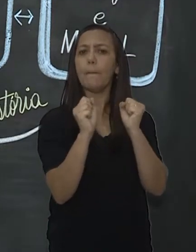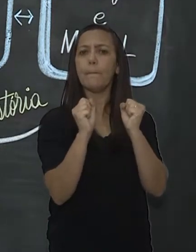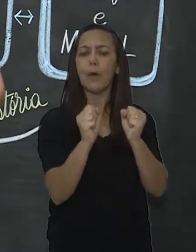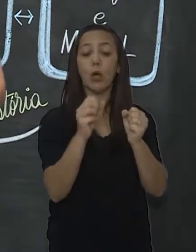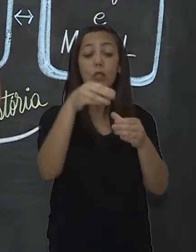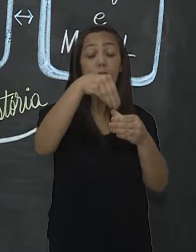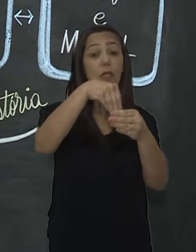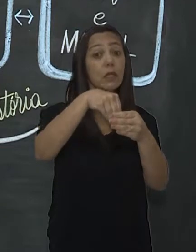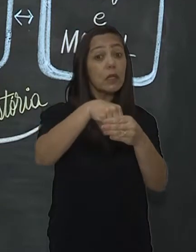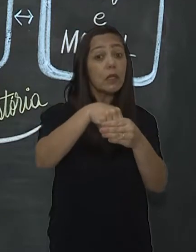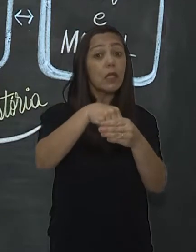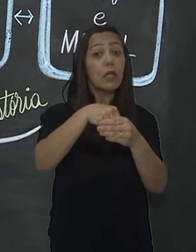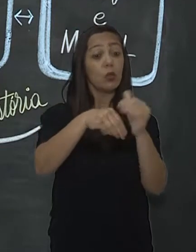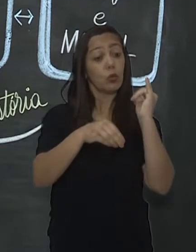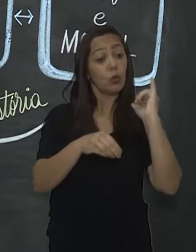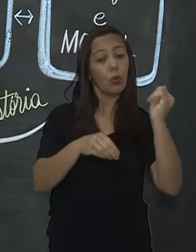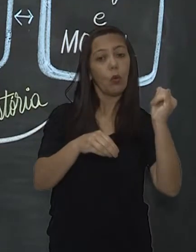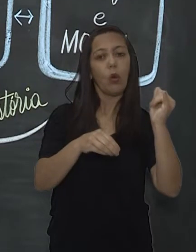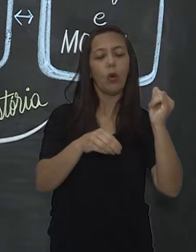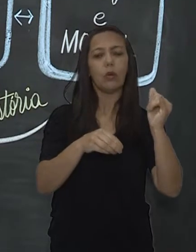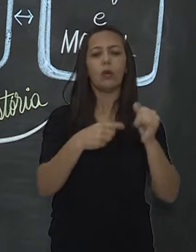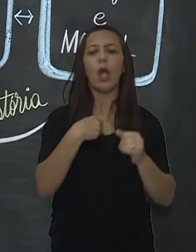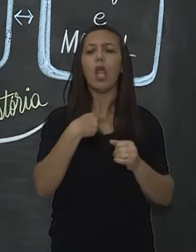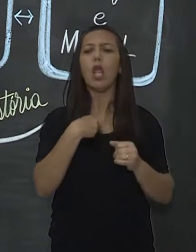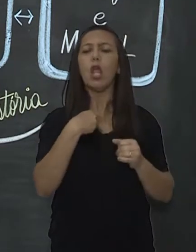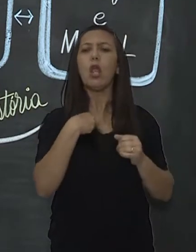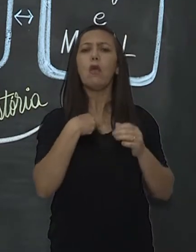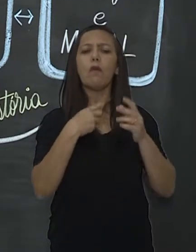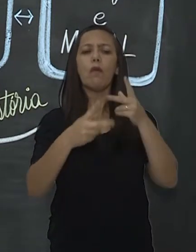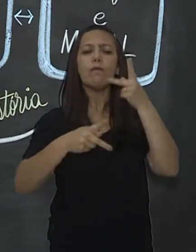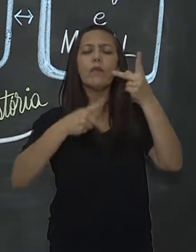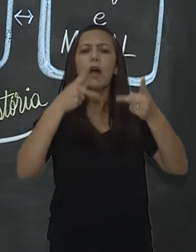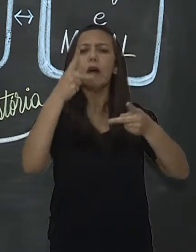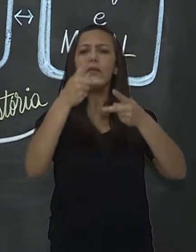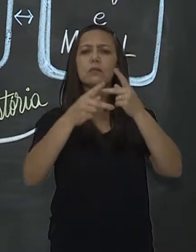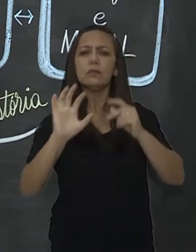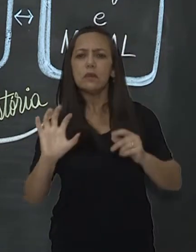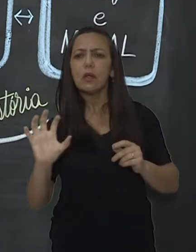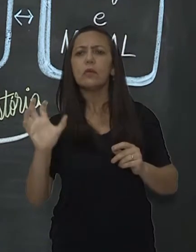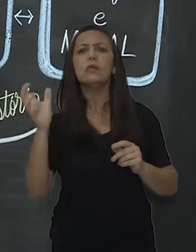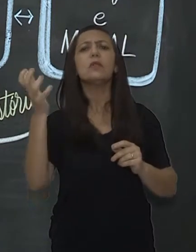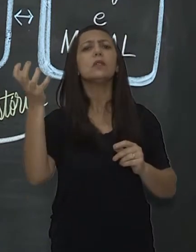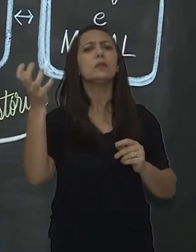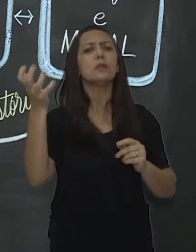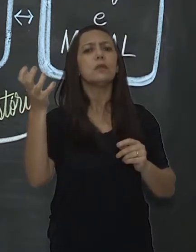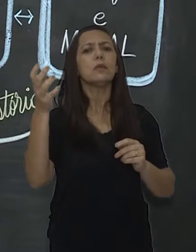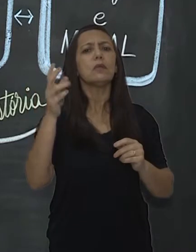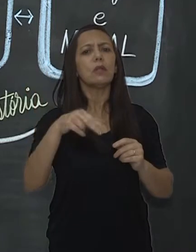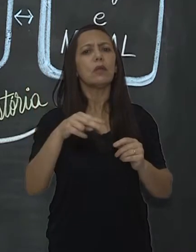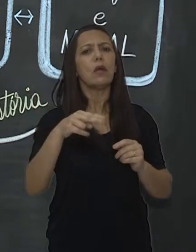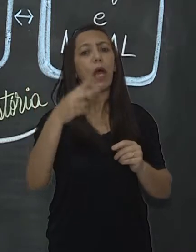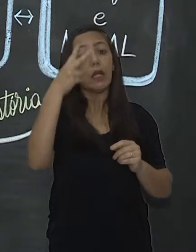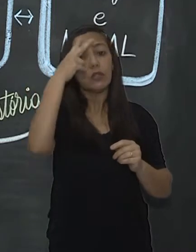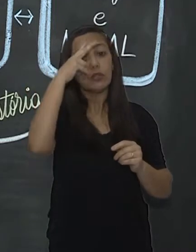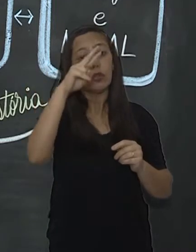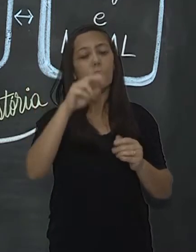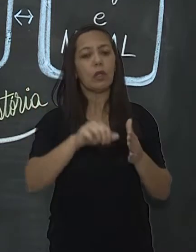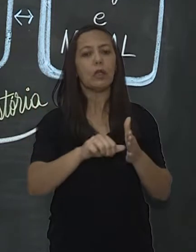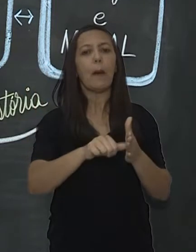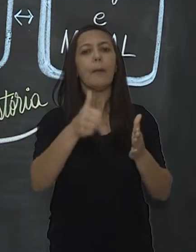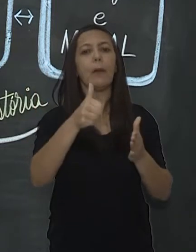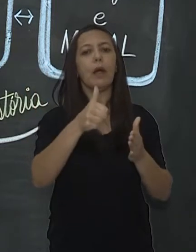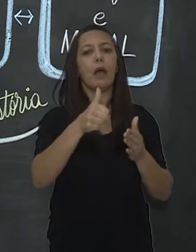da história pode narrar as ações que ele está vivenciando. E aí, nesse caso, a gente vai dizer que essa história, esse conto é narrado em